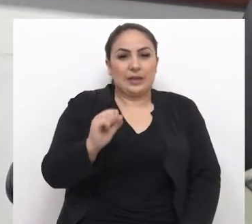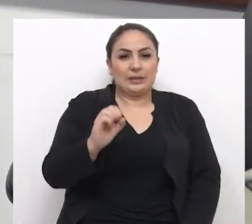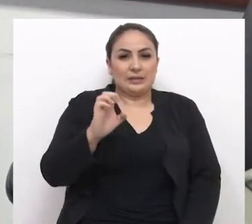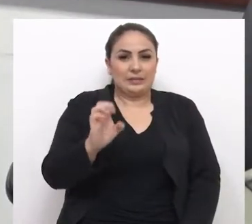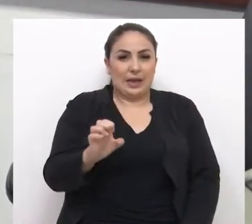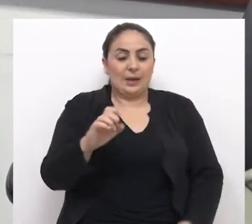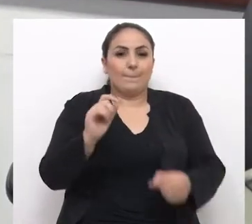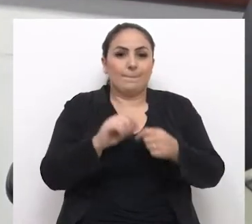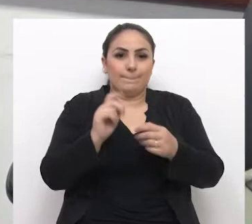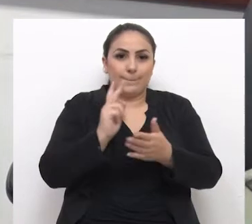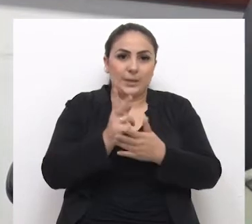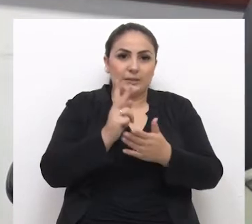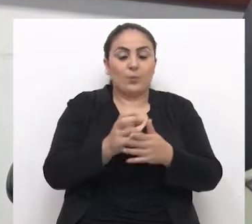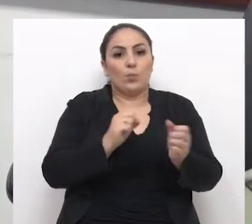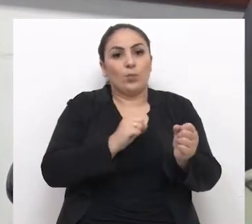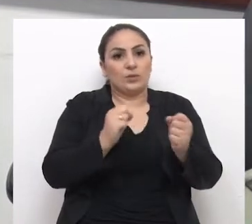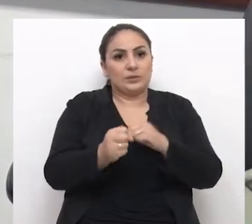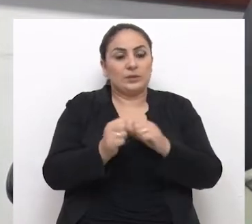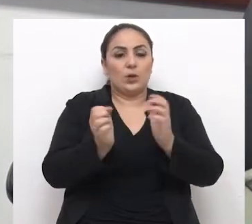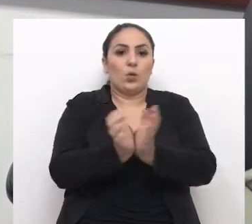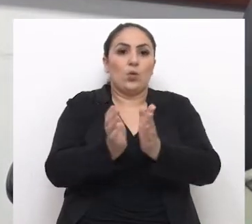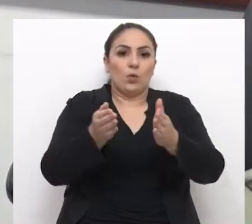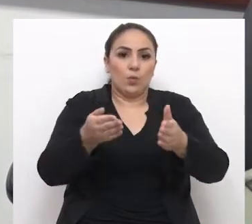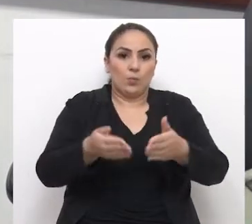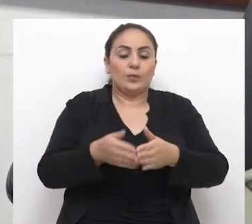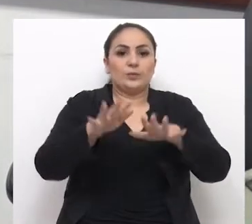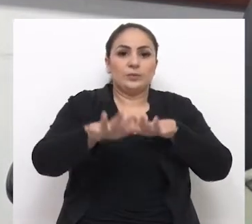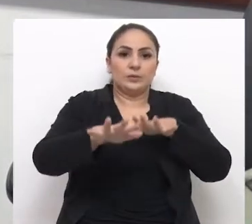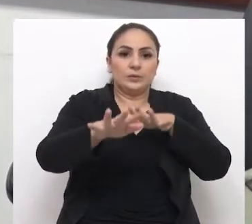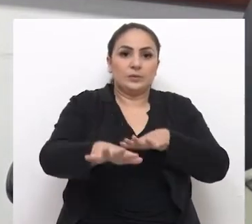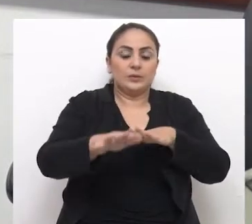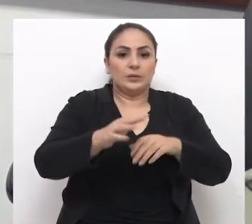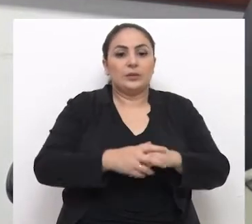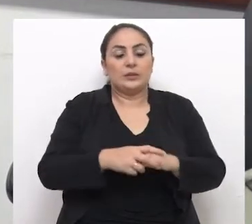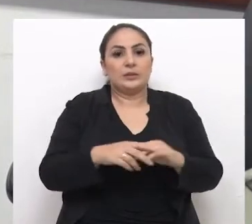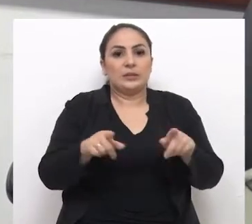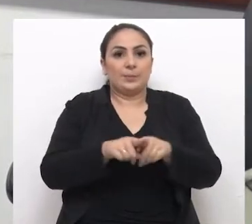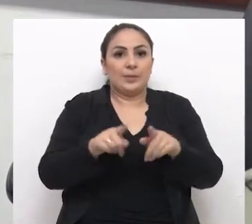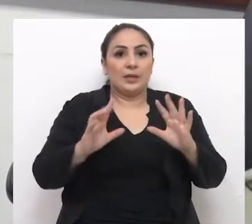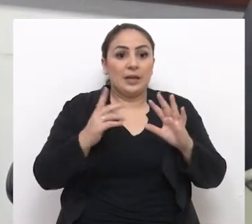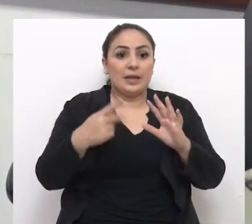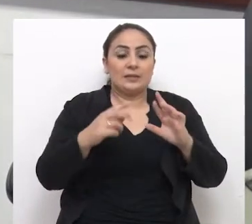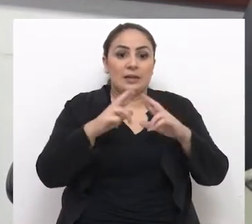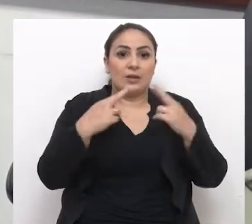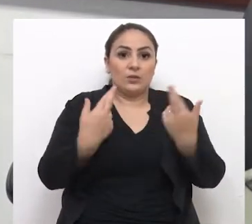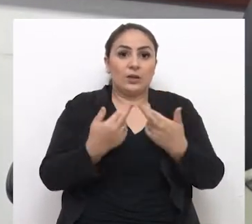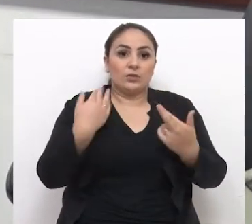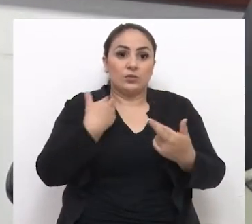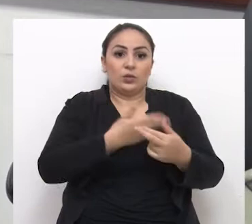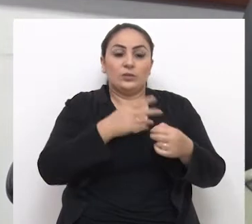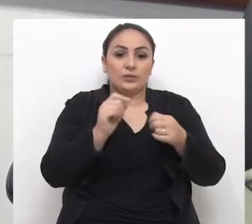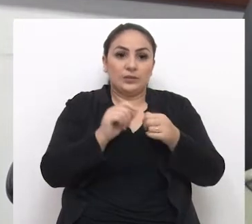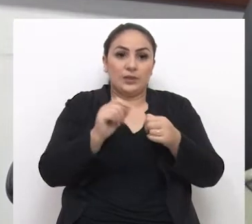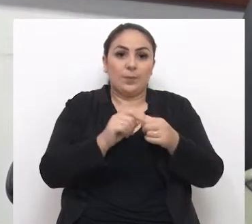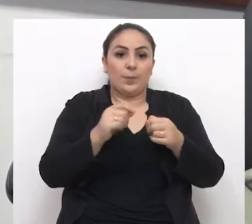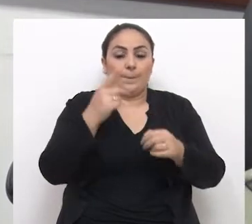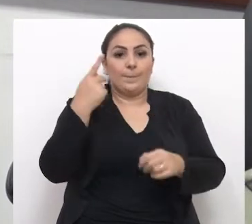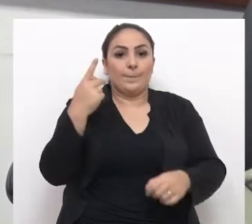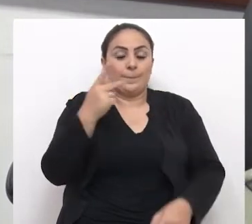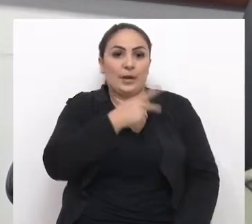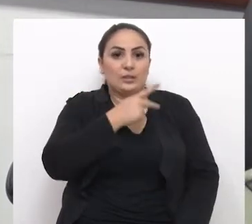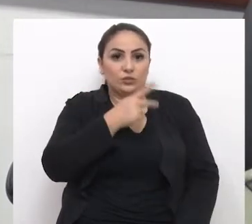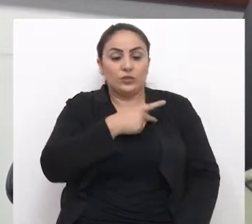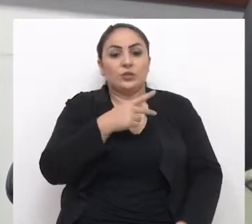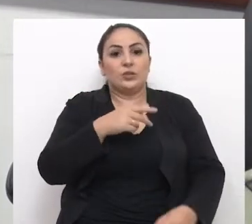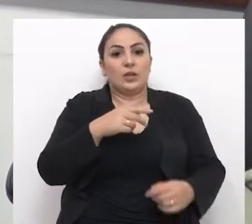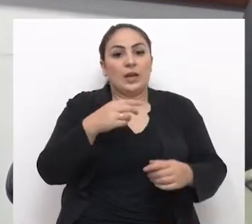TSE manteve a possibilidade de comícios, passeatas, bandeiraços, que aquela reunião que fizemos com os partidos e